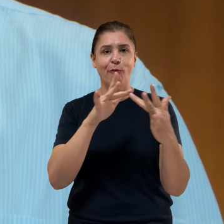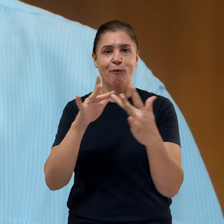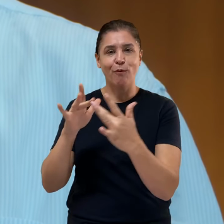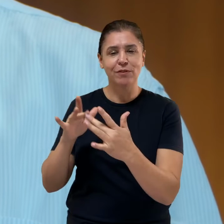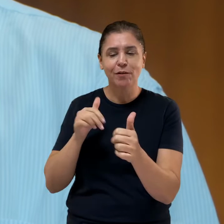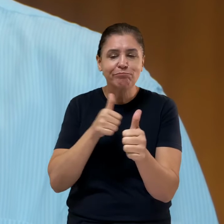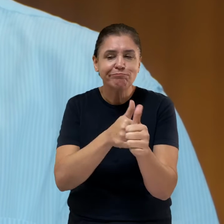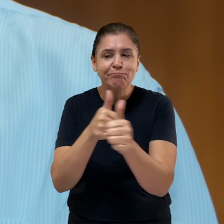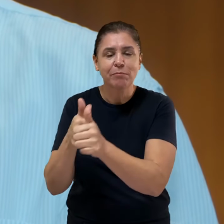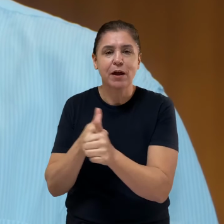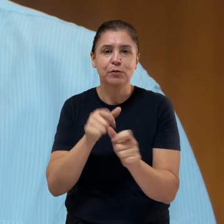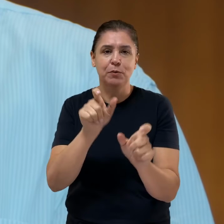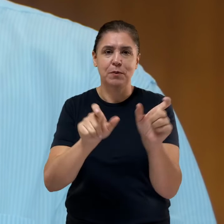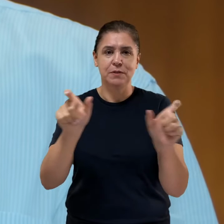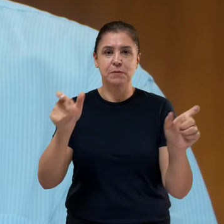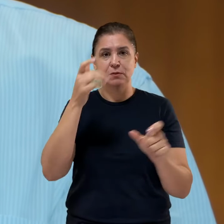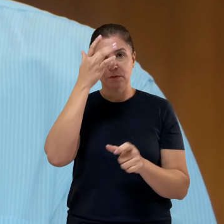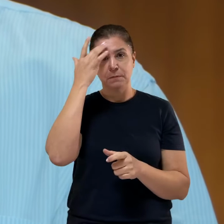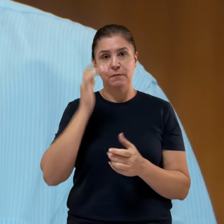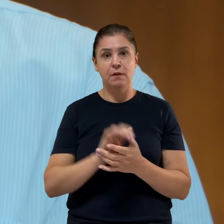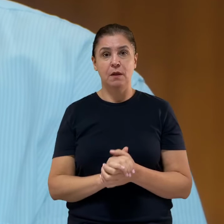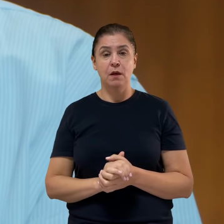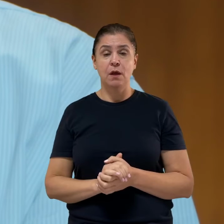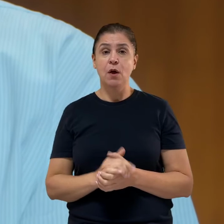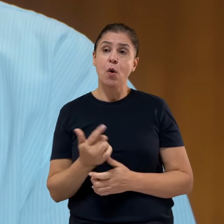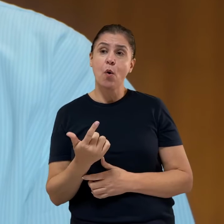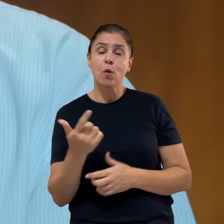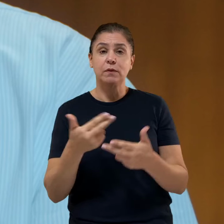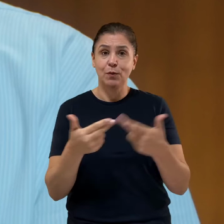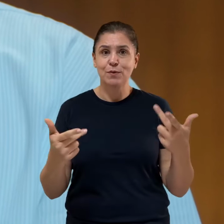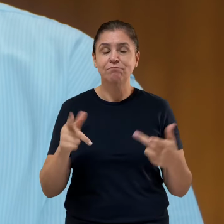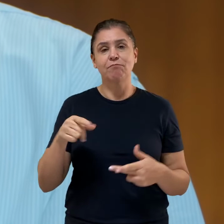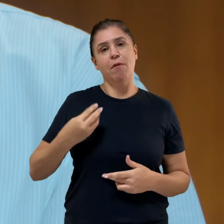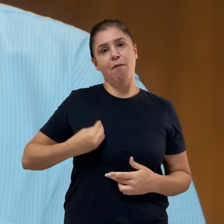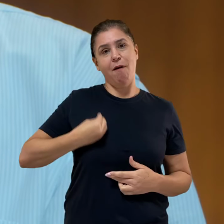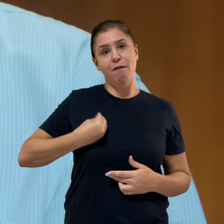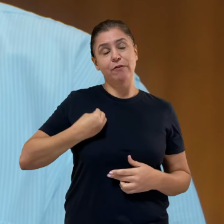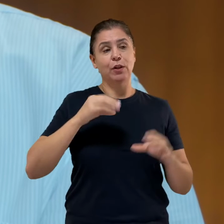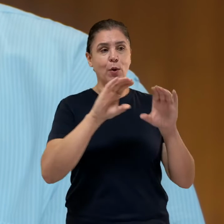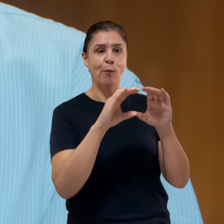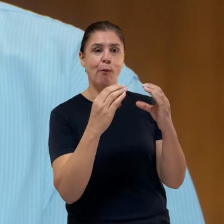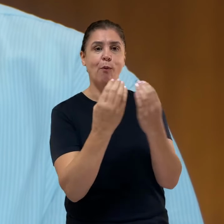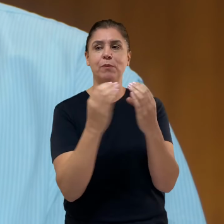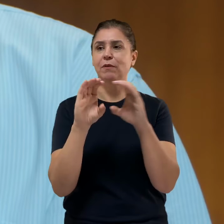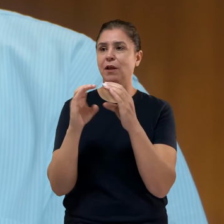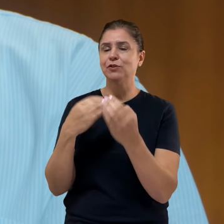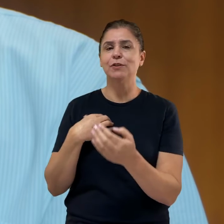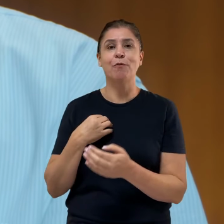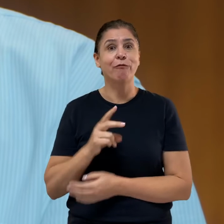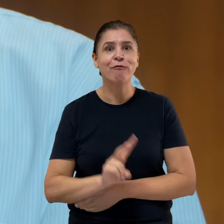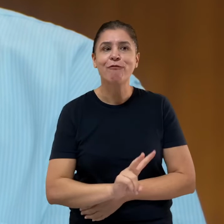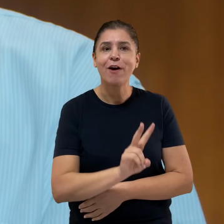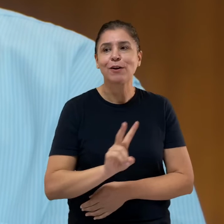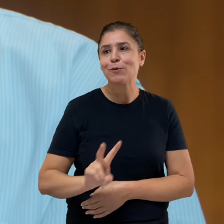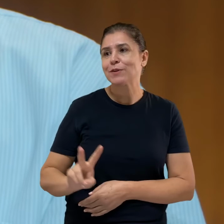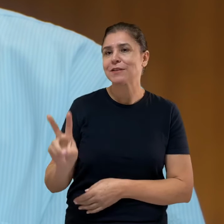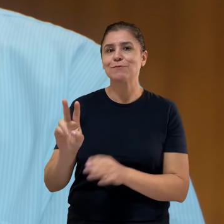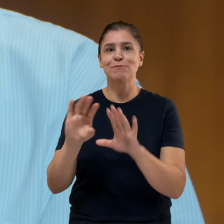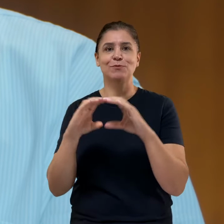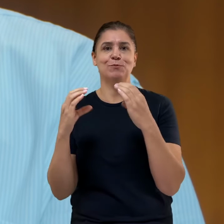contato, assim, muito próximo. E outro fato, que é a vida de comunidade. Valorizo muitas comunidades.